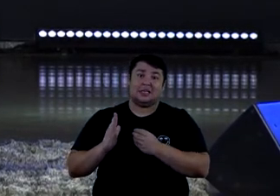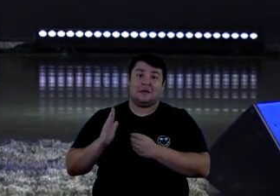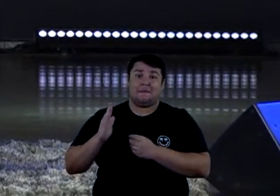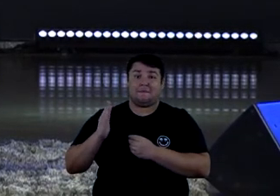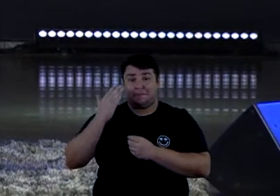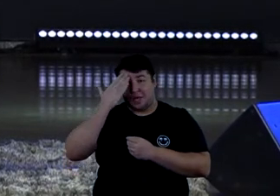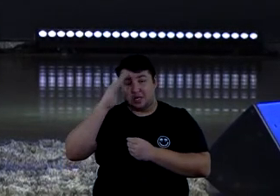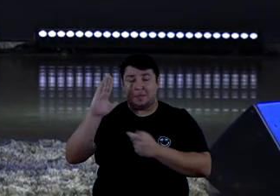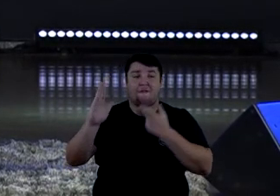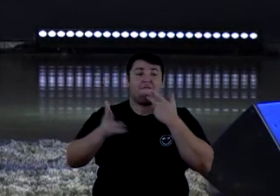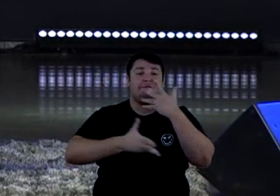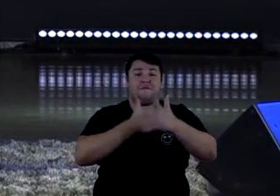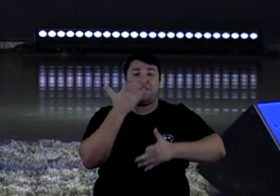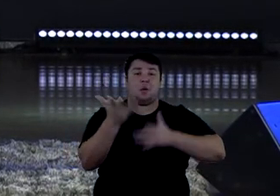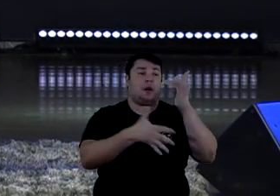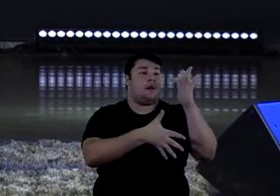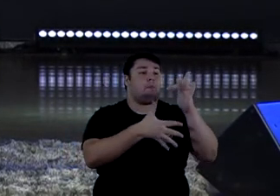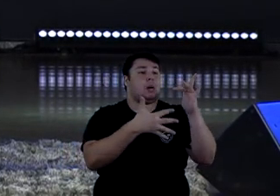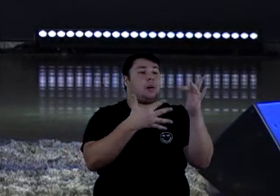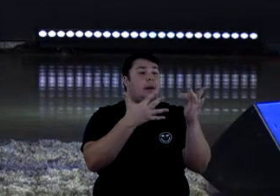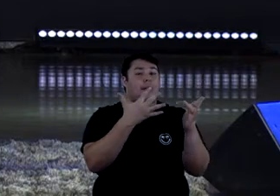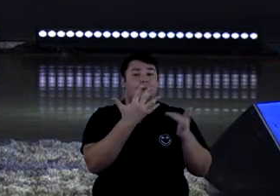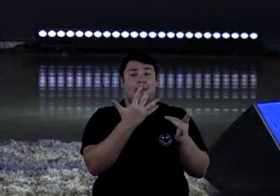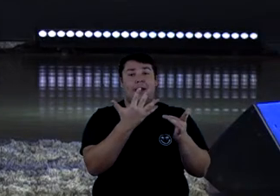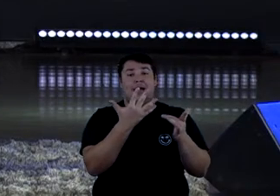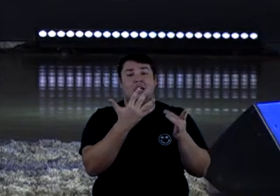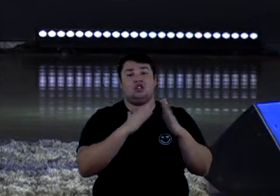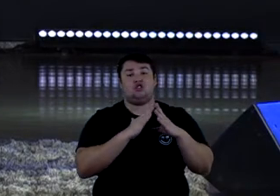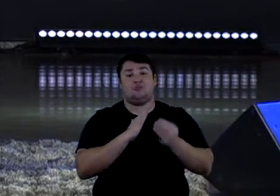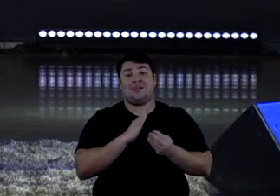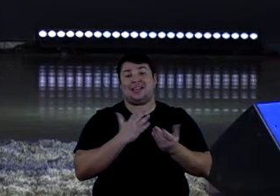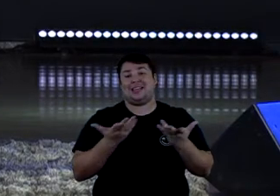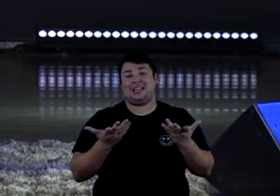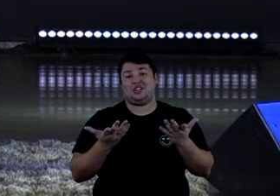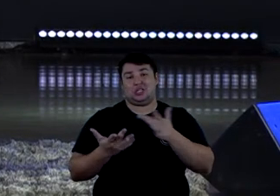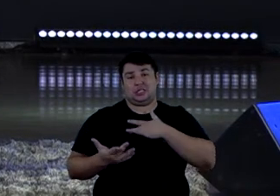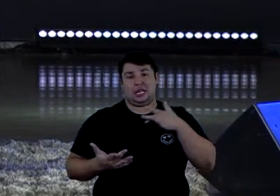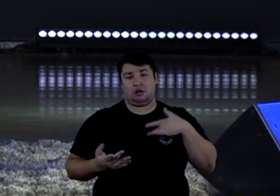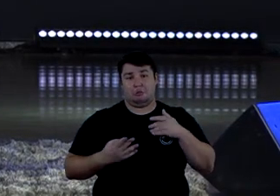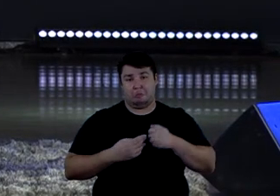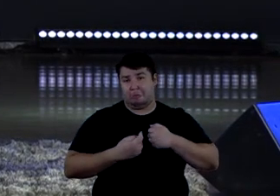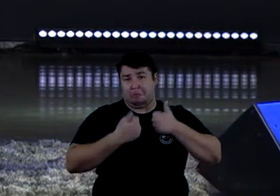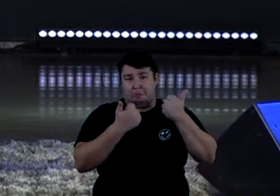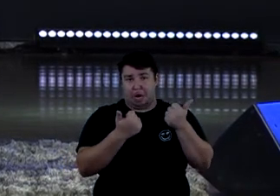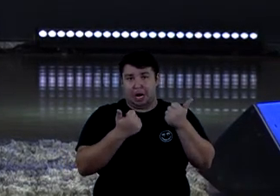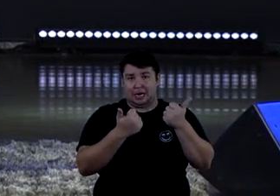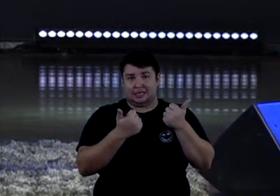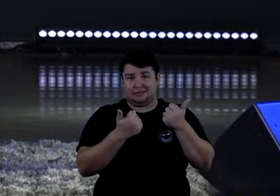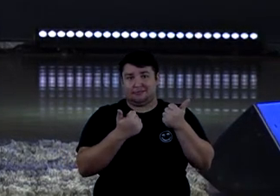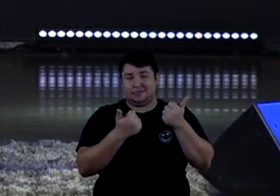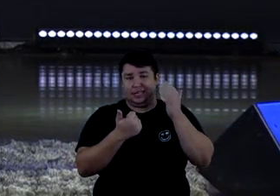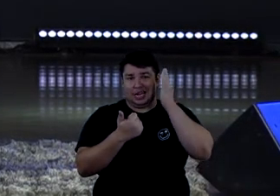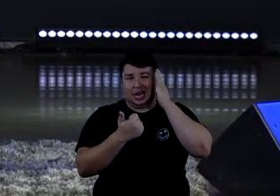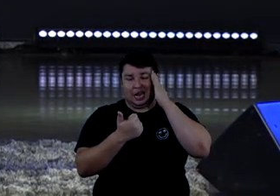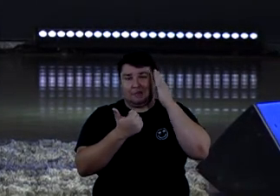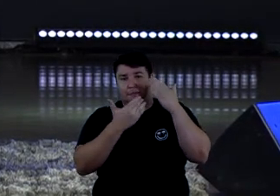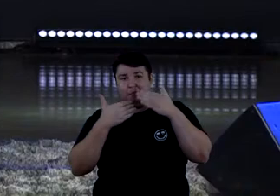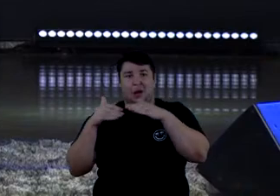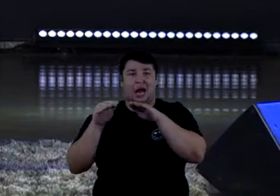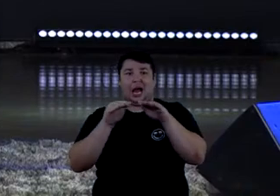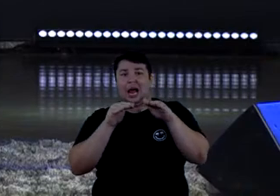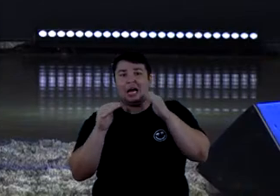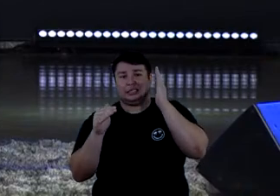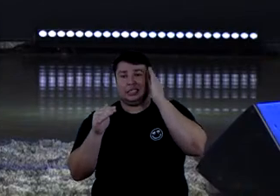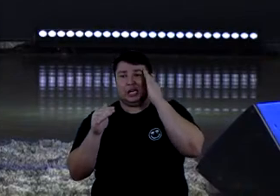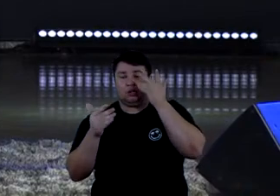características de uma igreja saudável, que é o nosso alvo. Uma igreja saudável, uma igreja relevante onde está plantada,